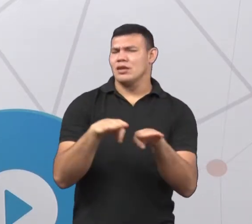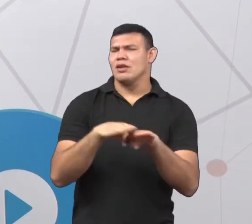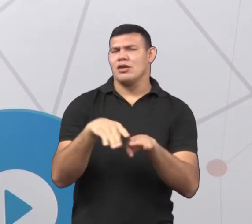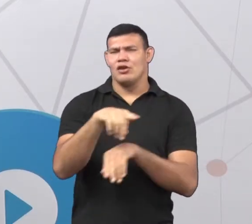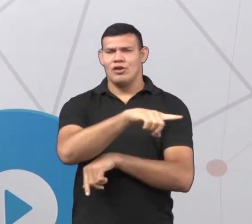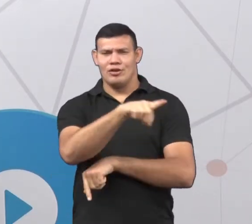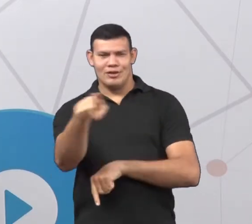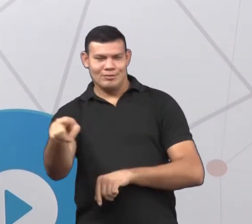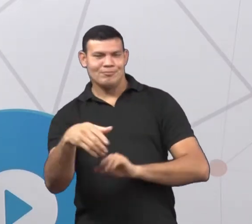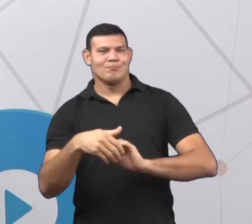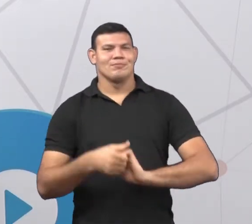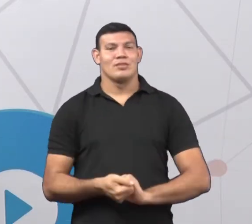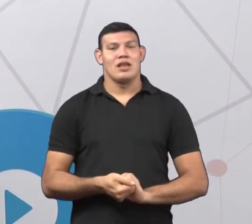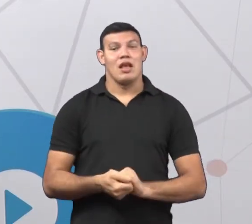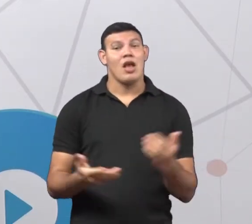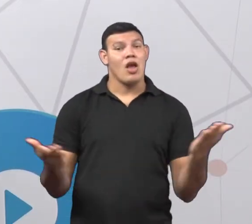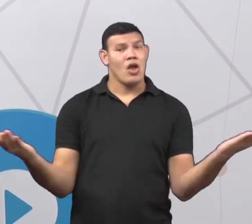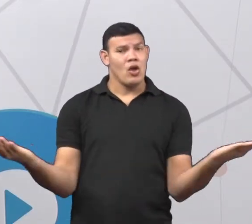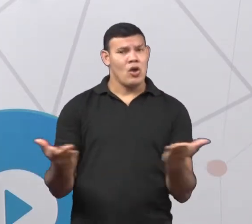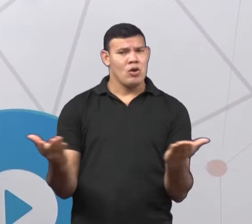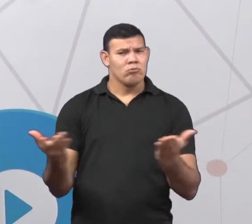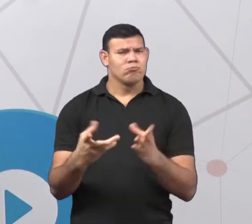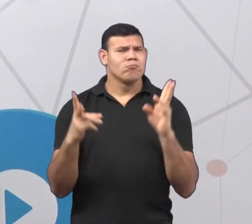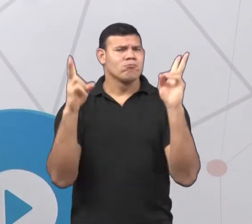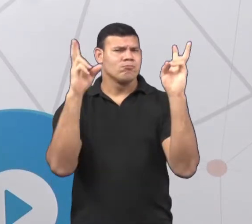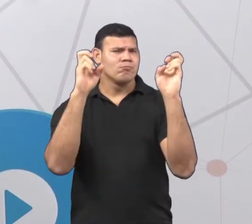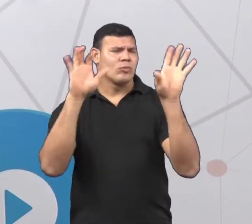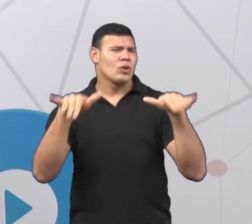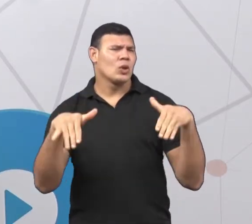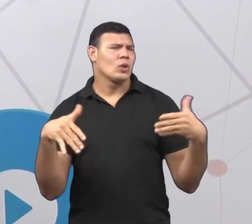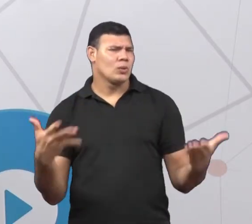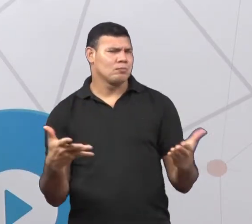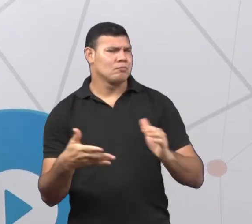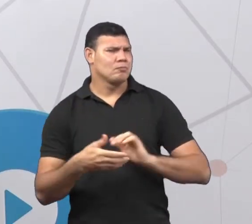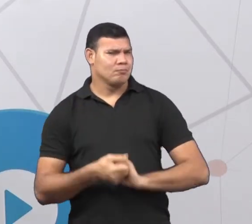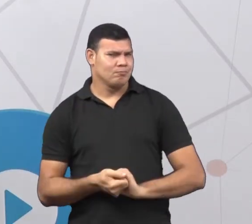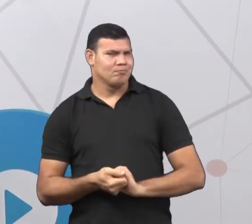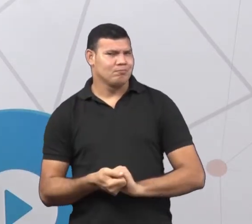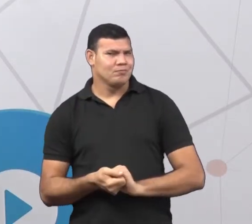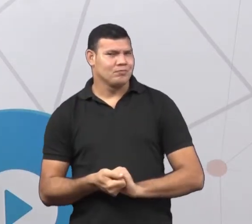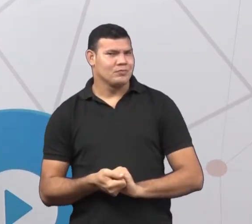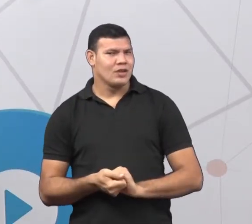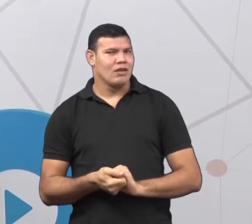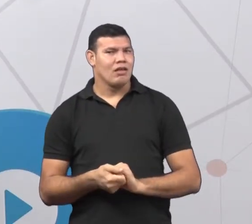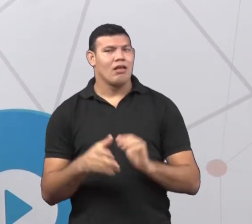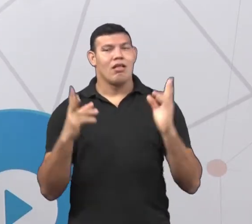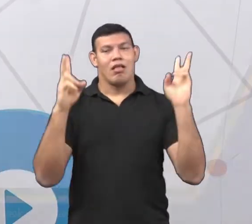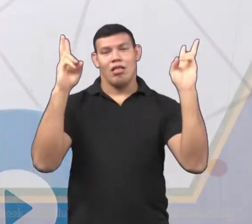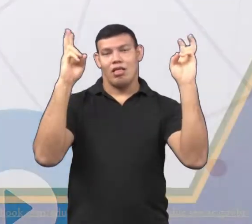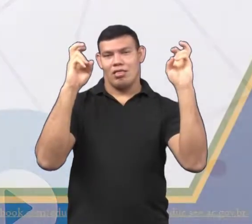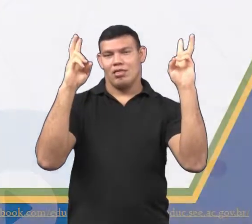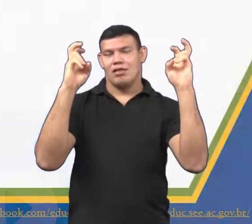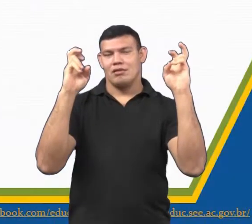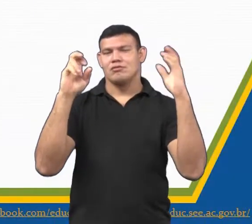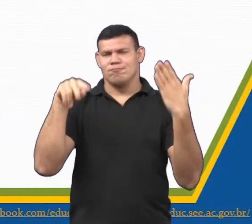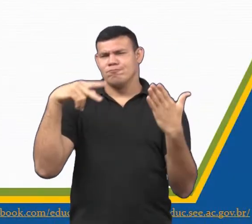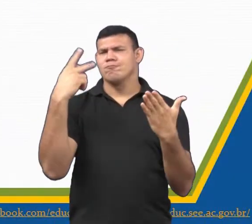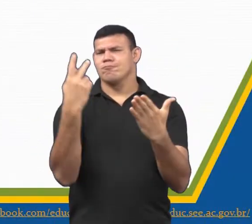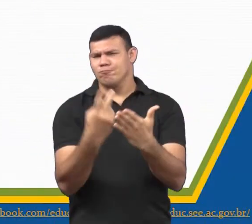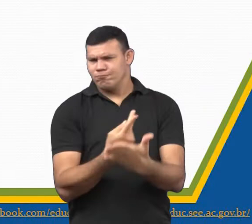saudade de vocês. Hoje, pessoal, nós vamos trabalhar um tema um pouquinho diferente, tá? Vamos falar de